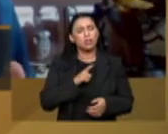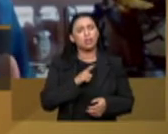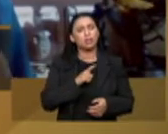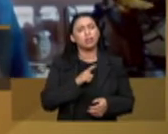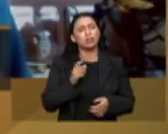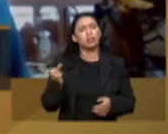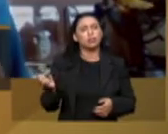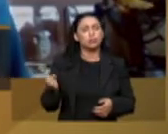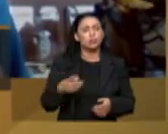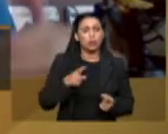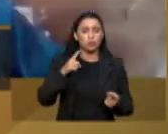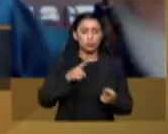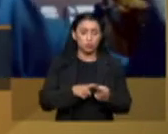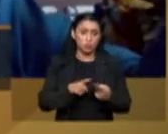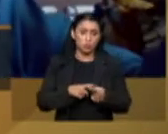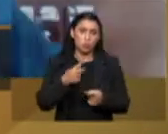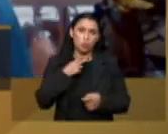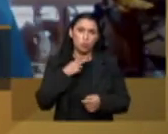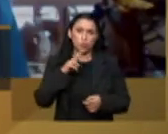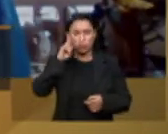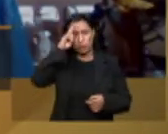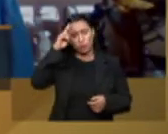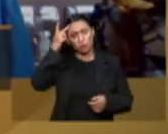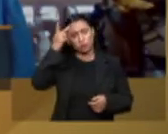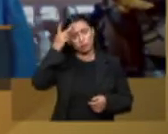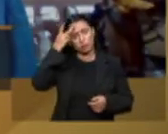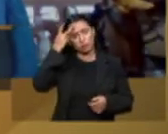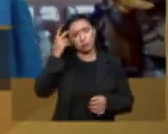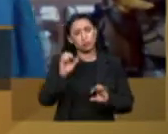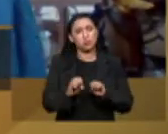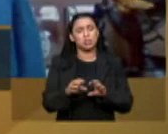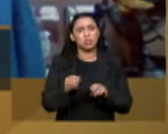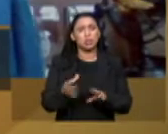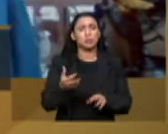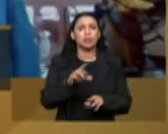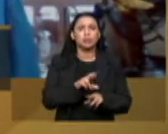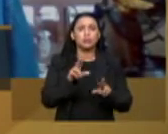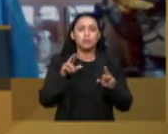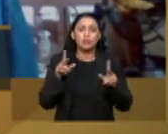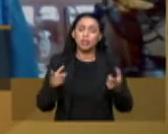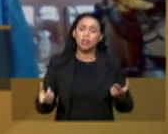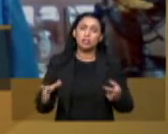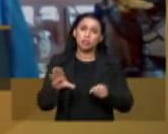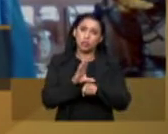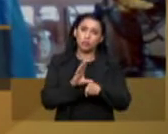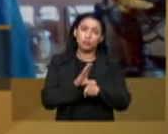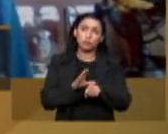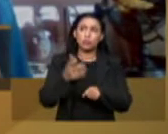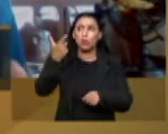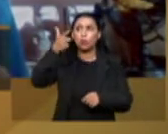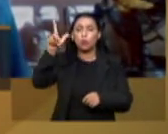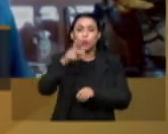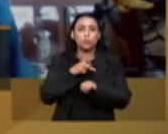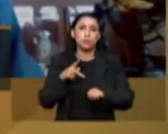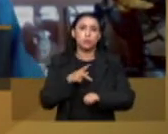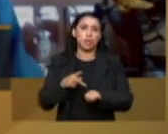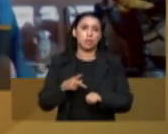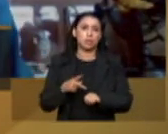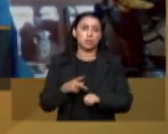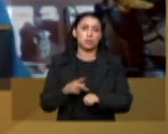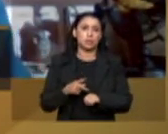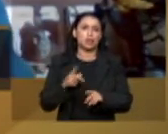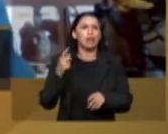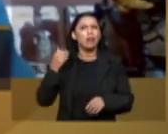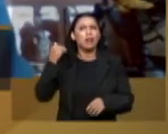podem também ser confundidos com doutrina estrangeira que não tem a mesma Constituição que a nossa. E lá,